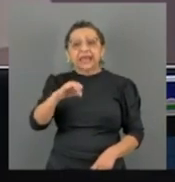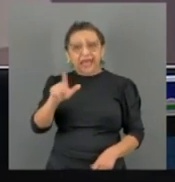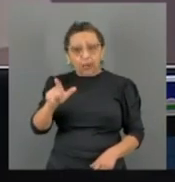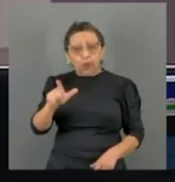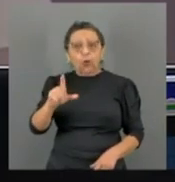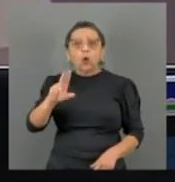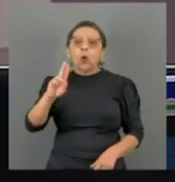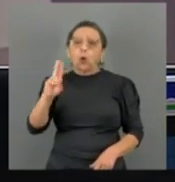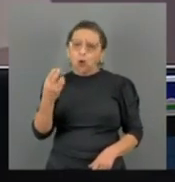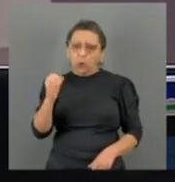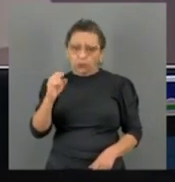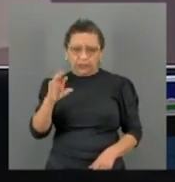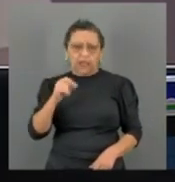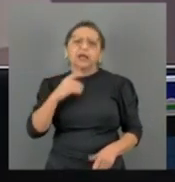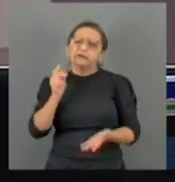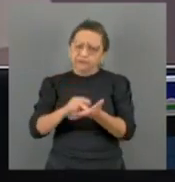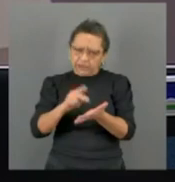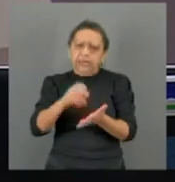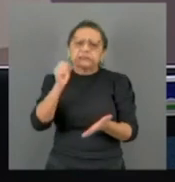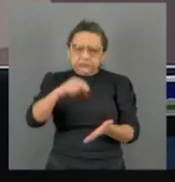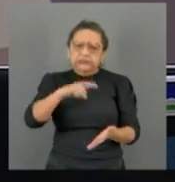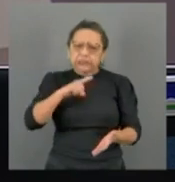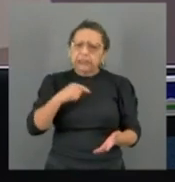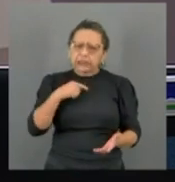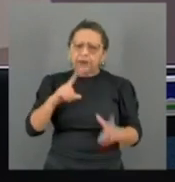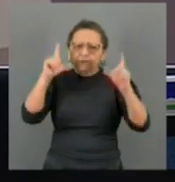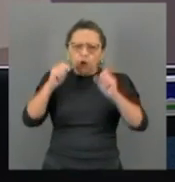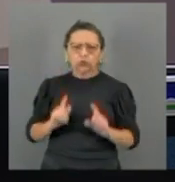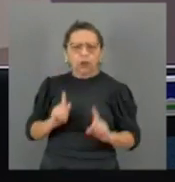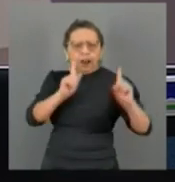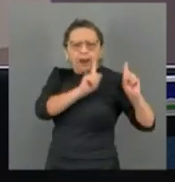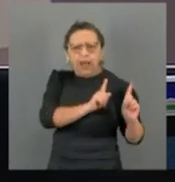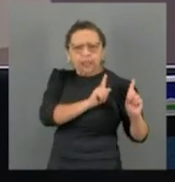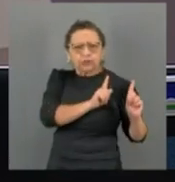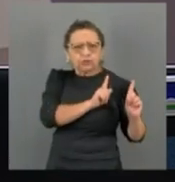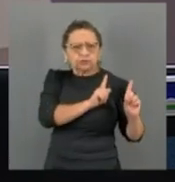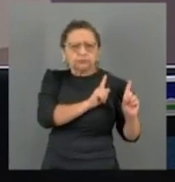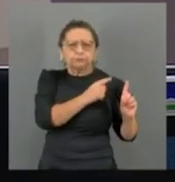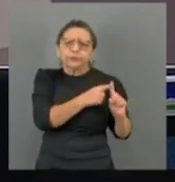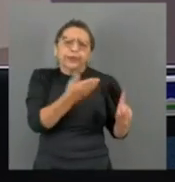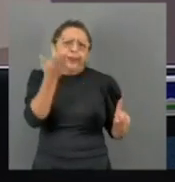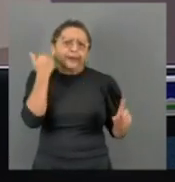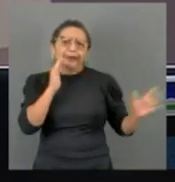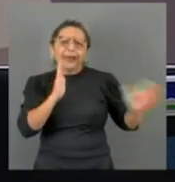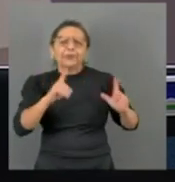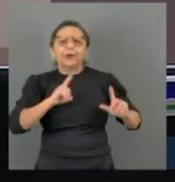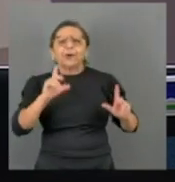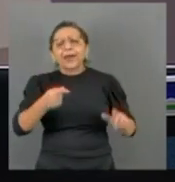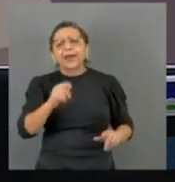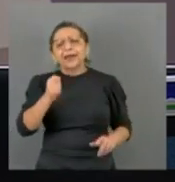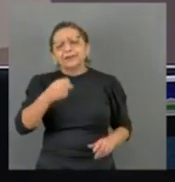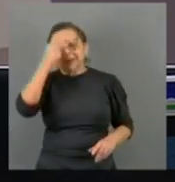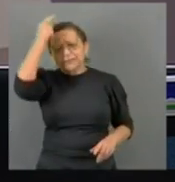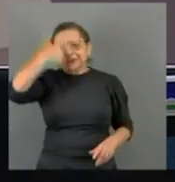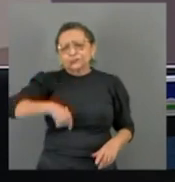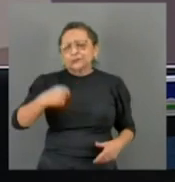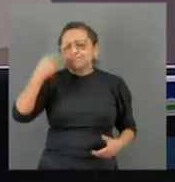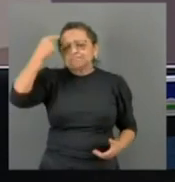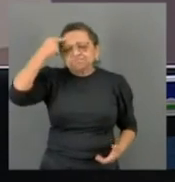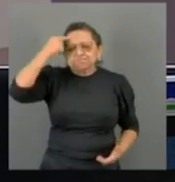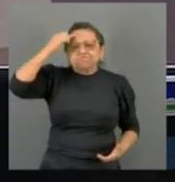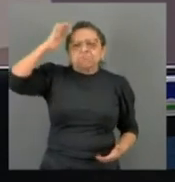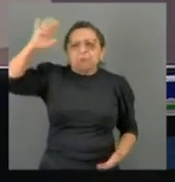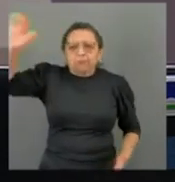verdade, eu tenho foto dele comigo. Eu era uma pessoa muito estranha, de uma certa forma, né?